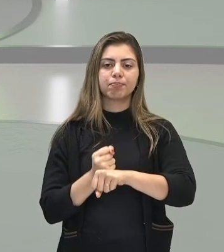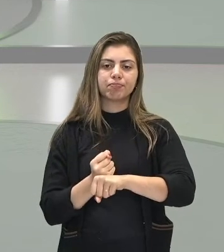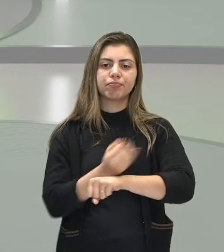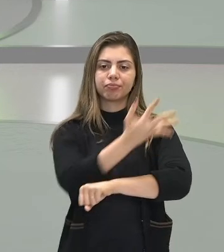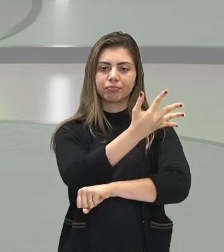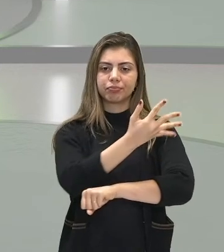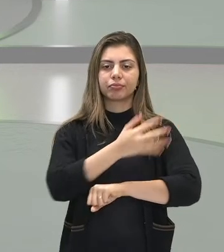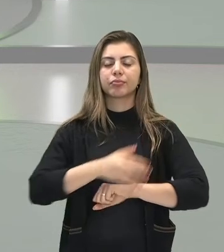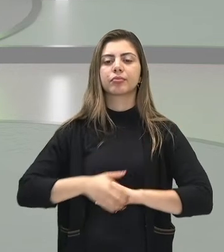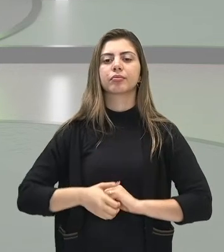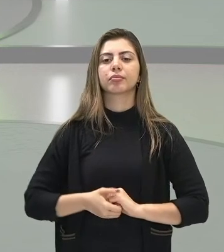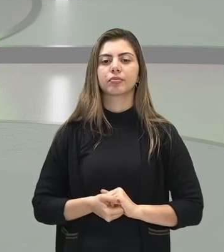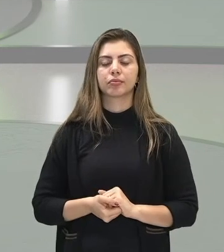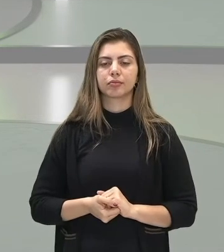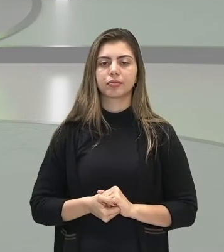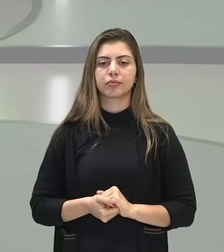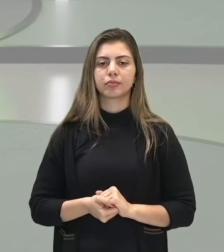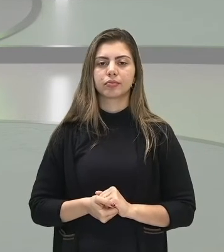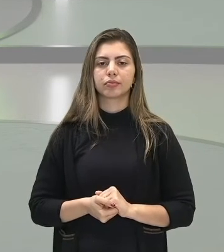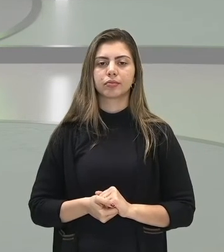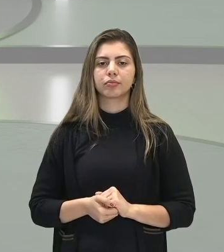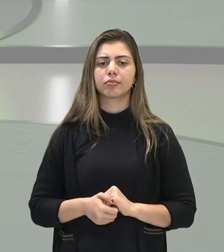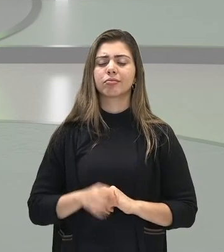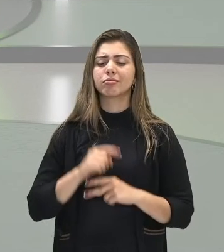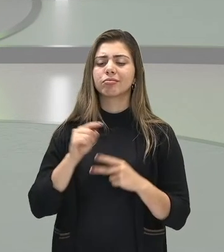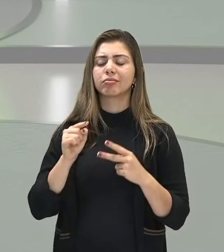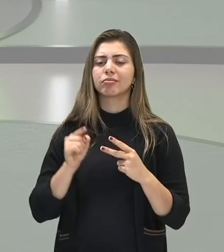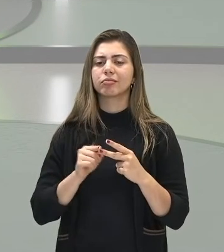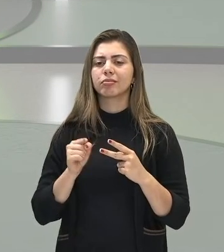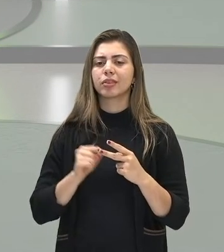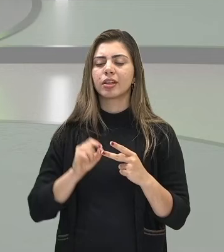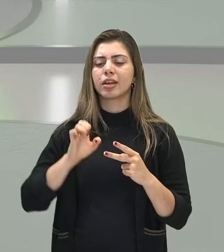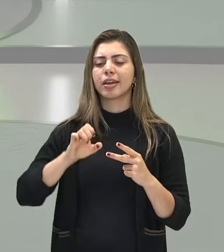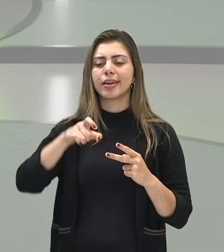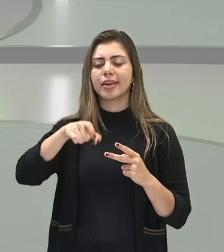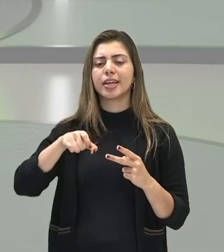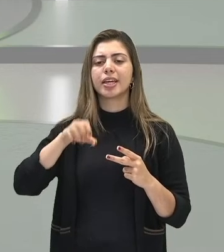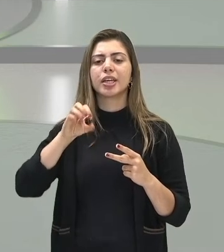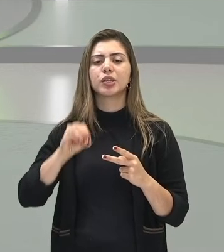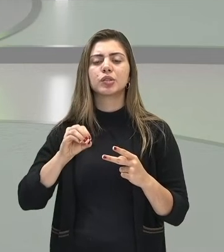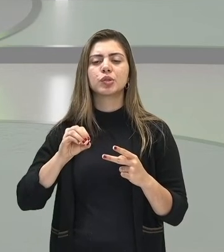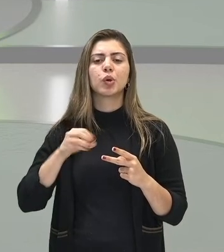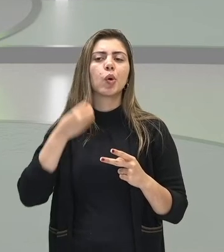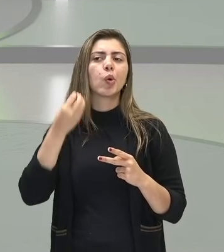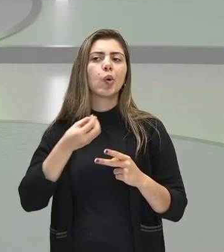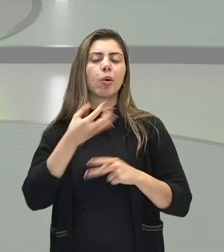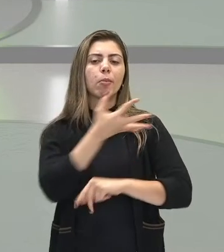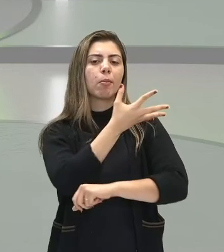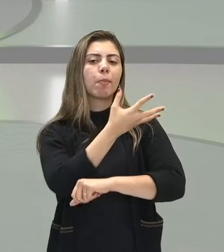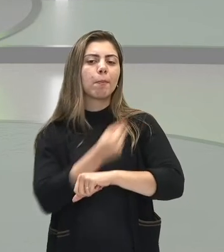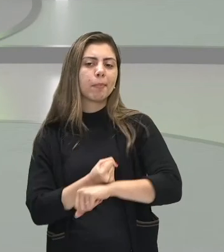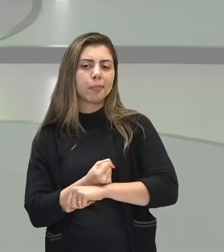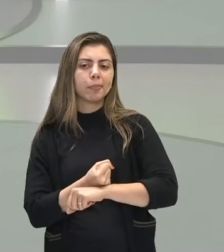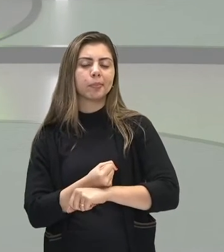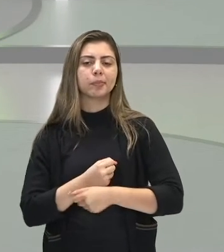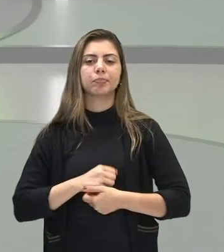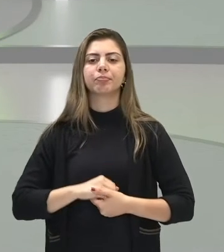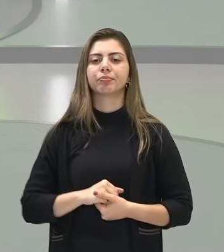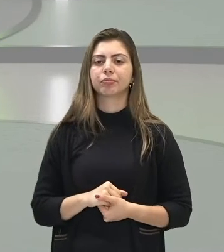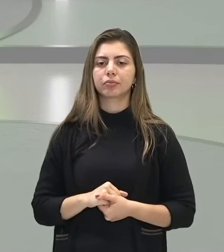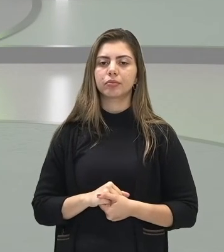endotérmicos. E os processos exotérmicos, quais seriam os processos exotérmicos? A